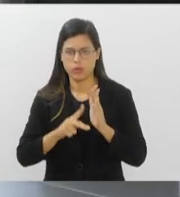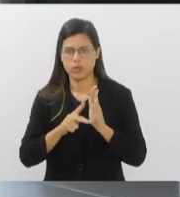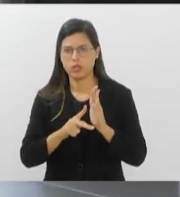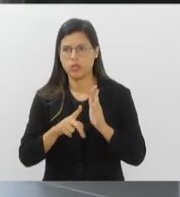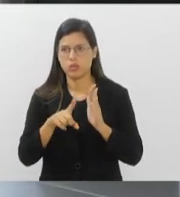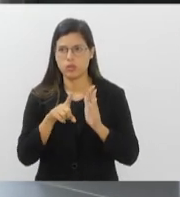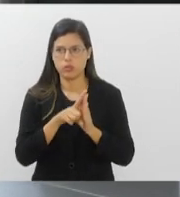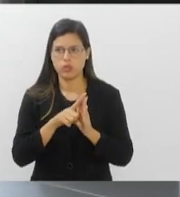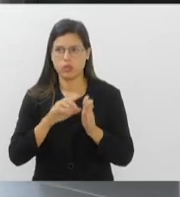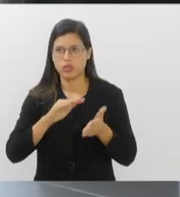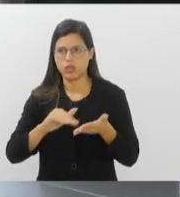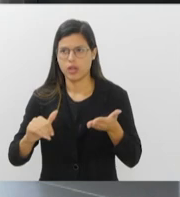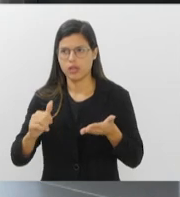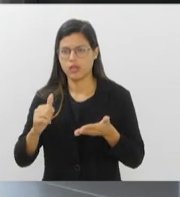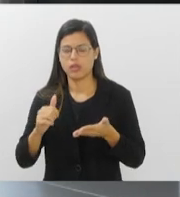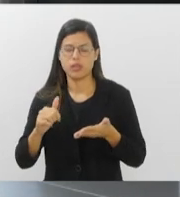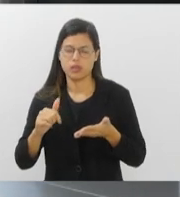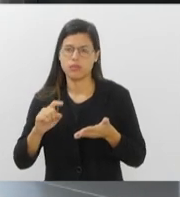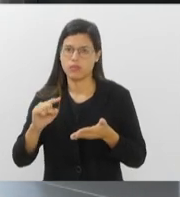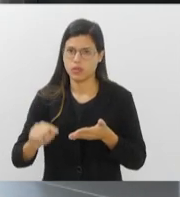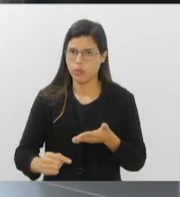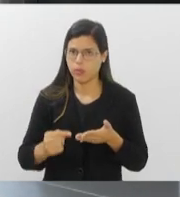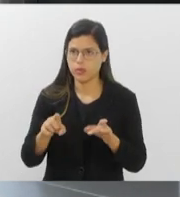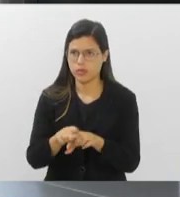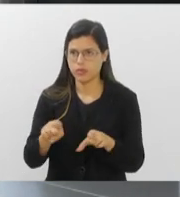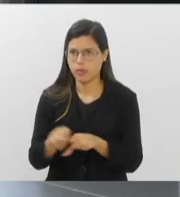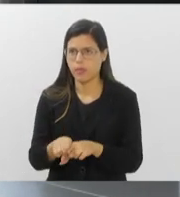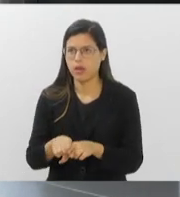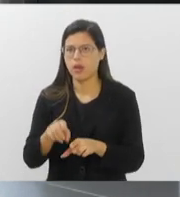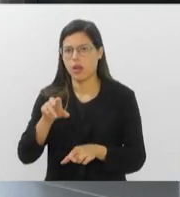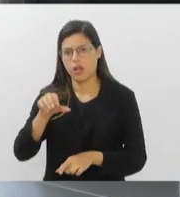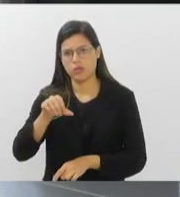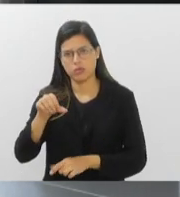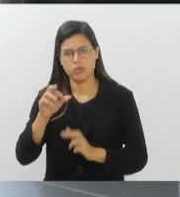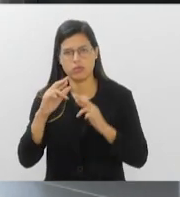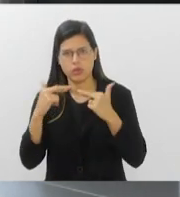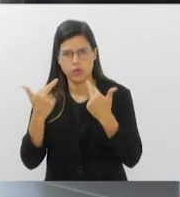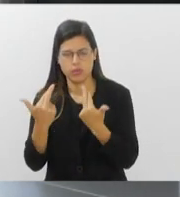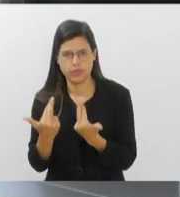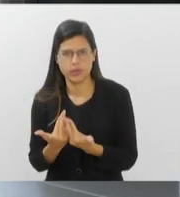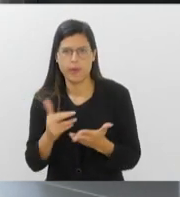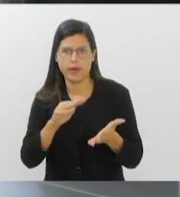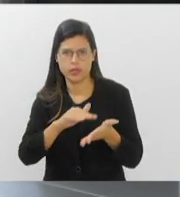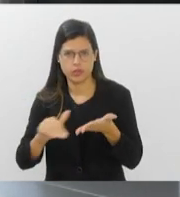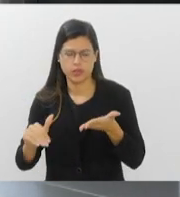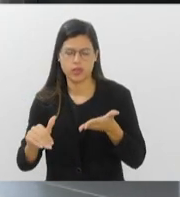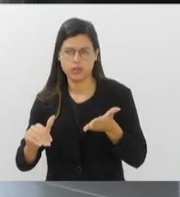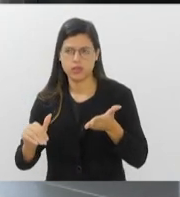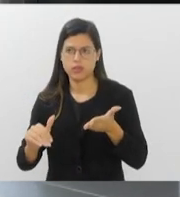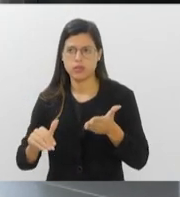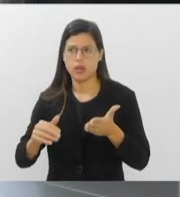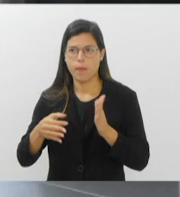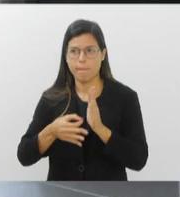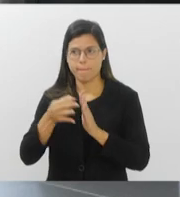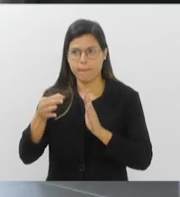na 27ª reunião ordinária, depois retirado pelo autor na 9ª reunião ordinária. E o parecer original